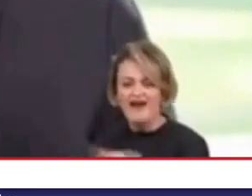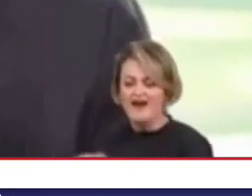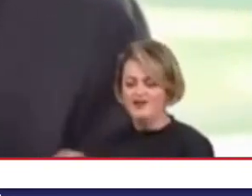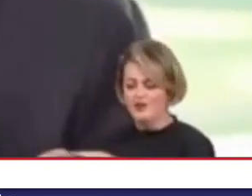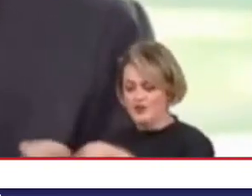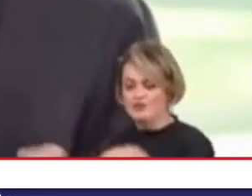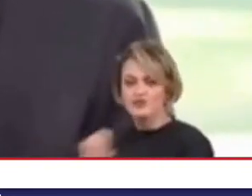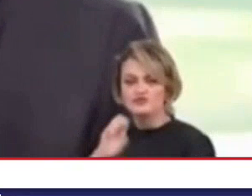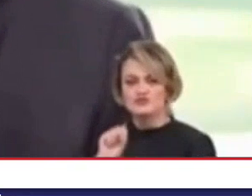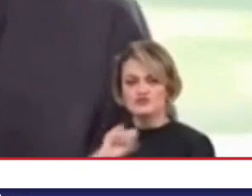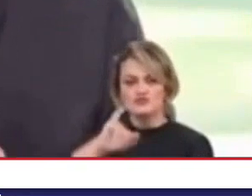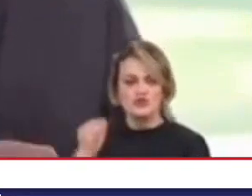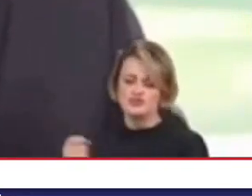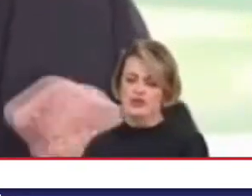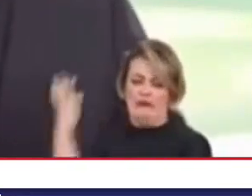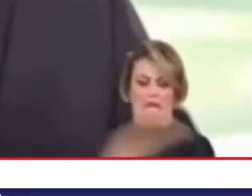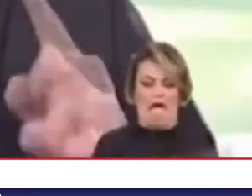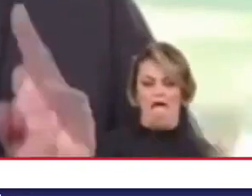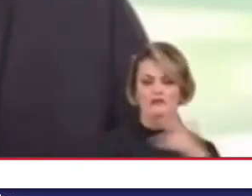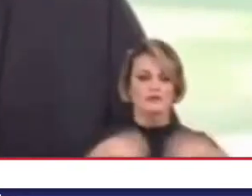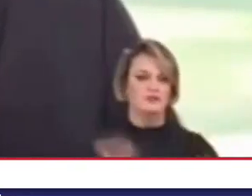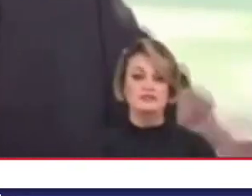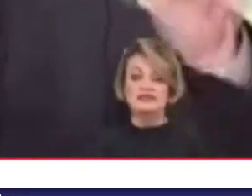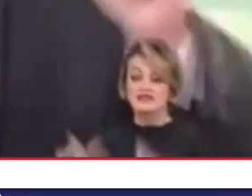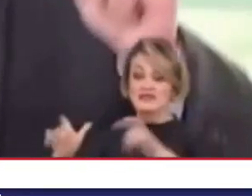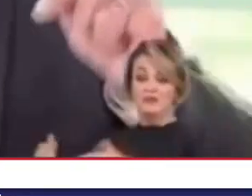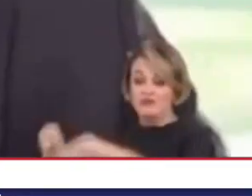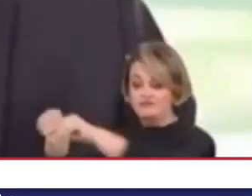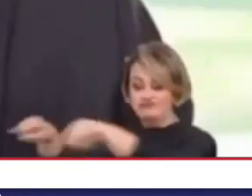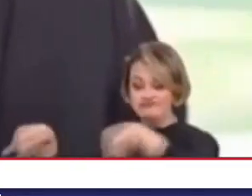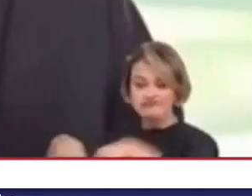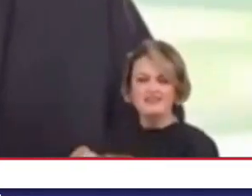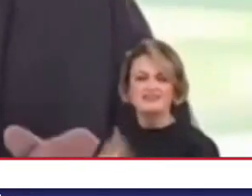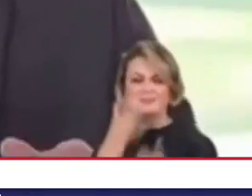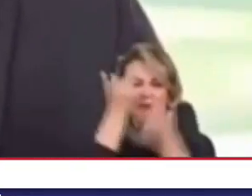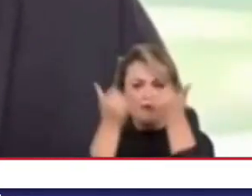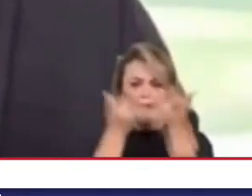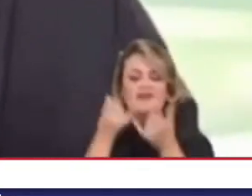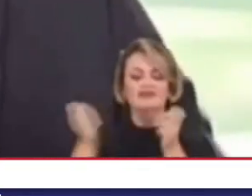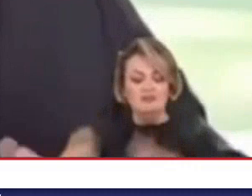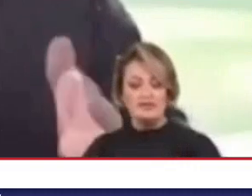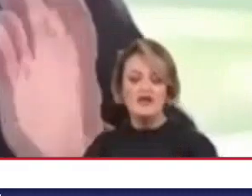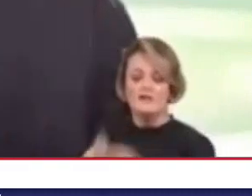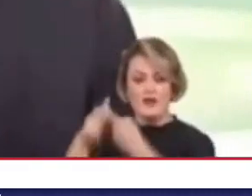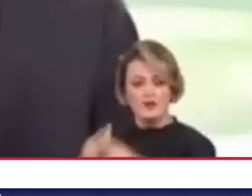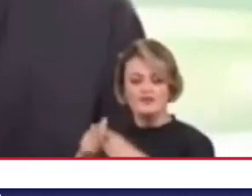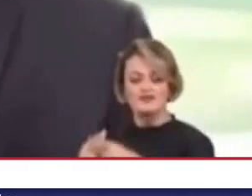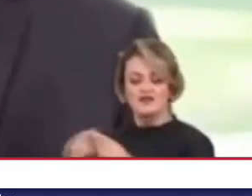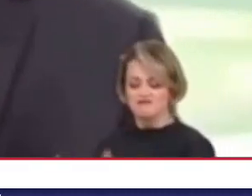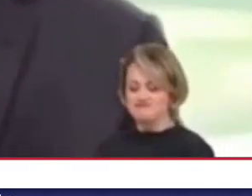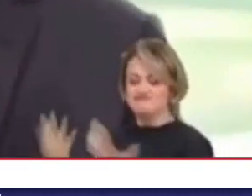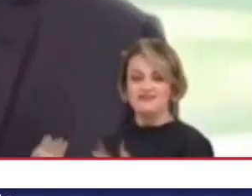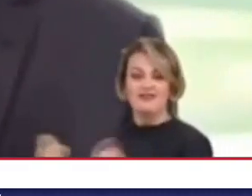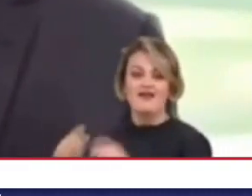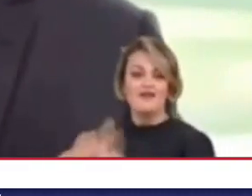temos mais de 30 milhões de hectares de terras degradadas que podem ser recuperadas e que a gente pode dobrar a nossa